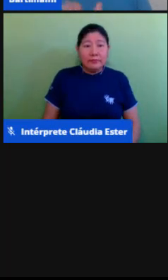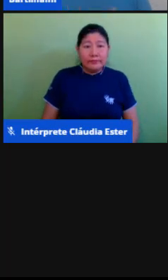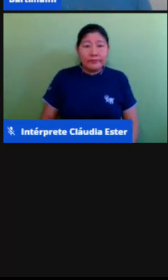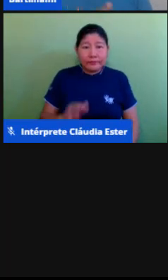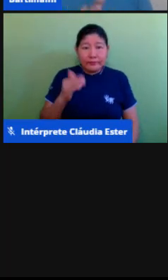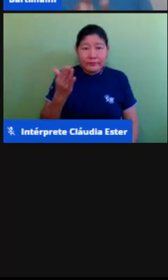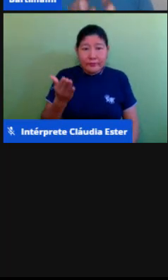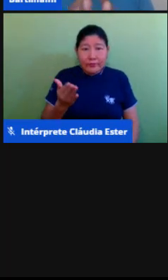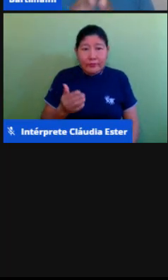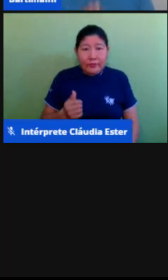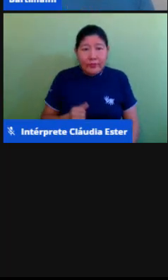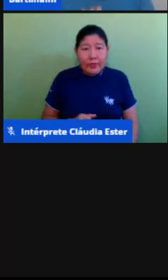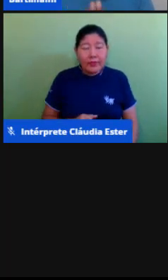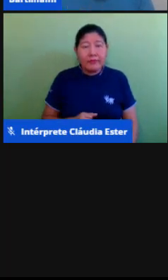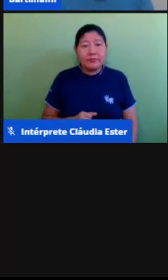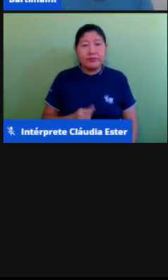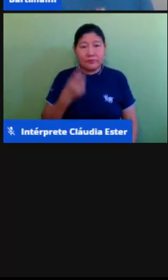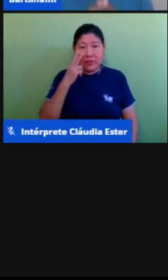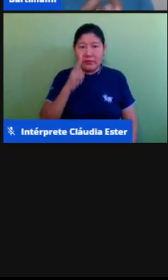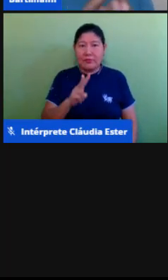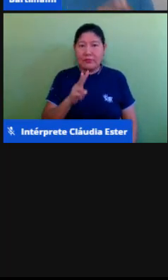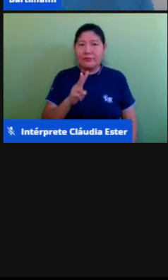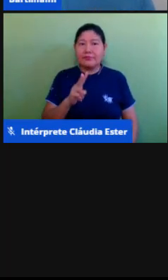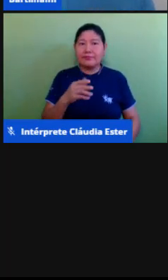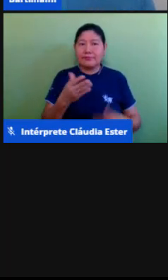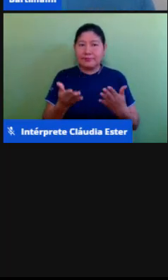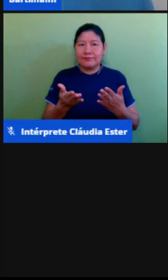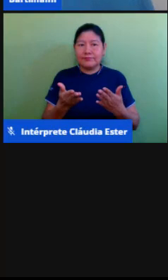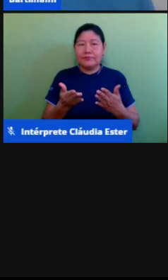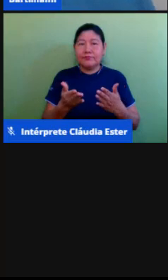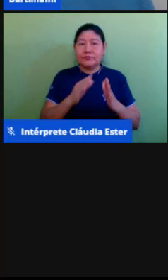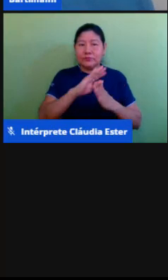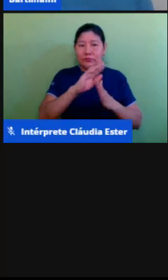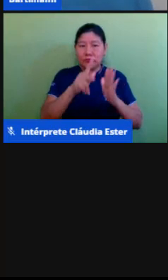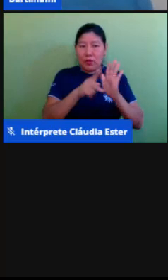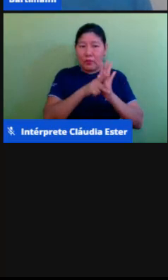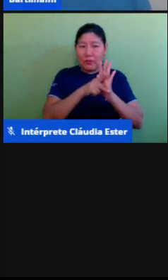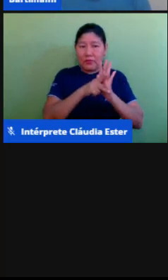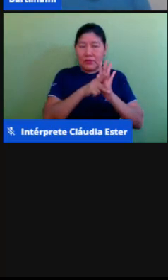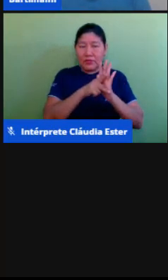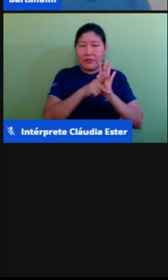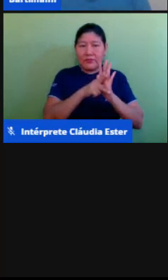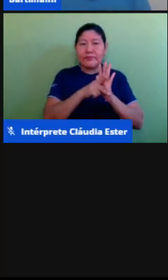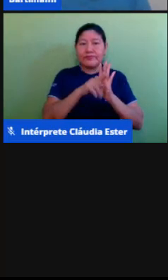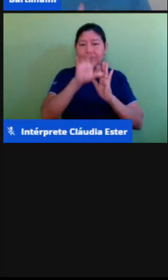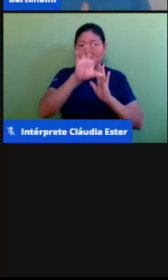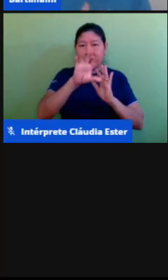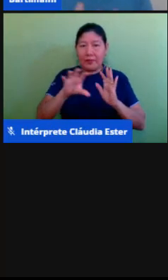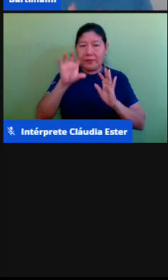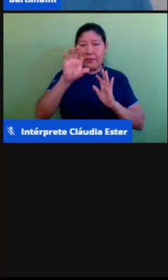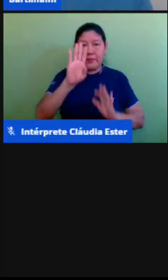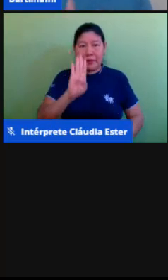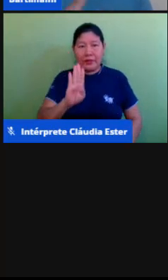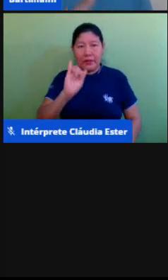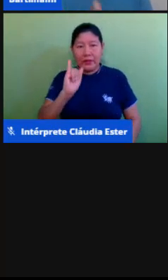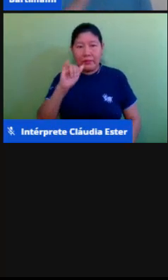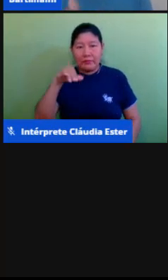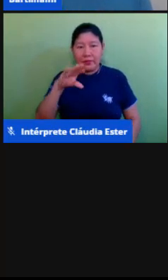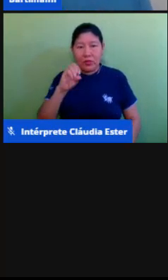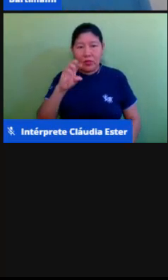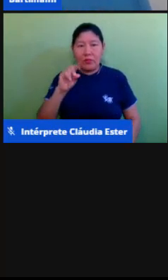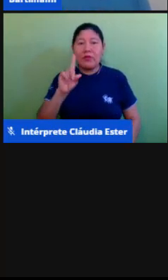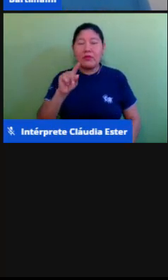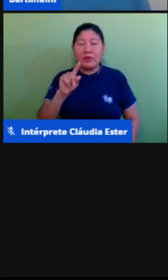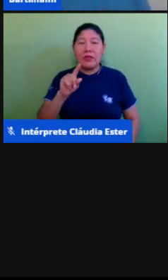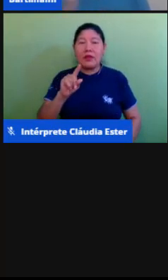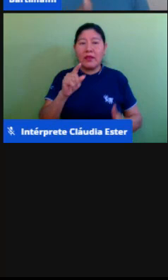Isso, obrigado, Jefferson. Pessoal, é o seguinte, o projeto MAP Biomas, ele é dividido em classe. Então, o que são essas classes?